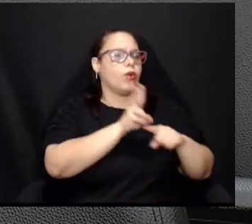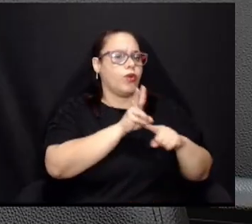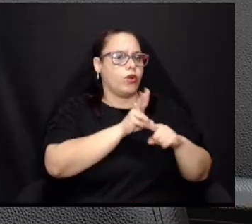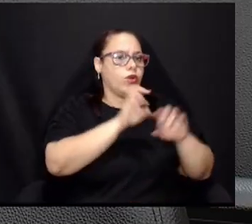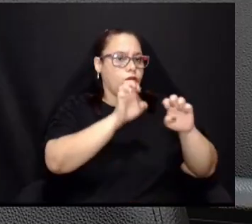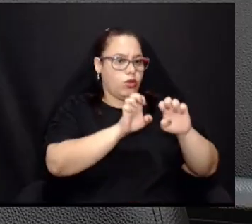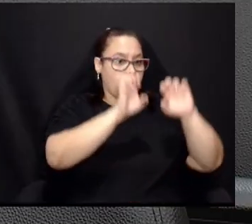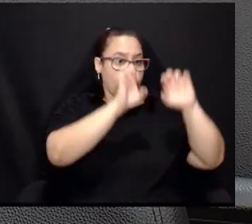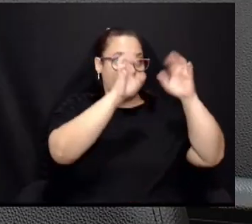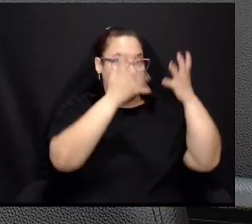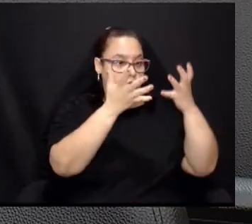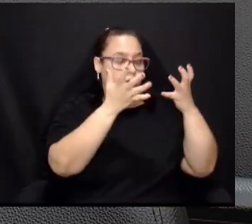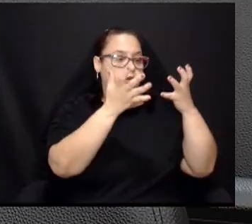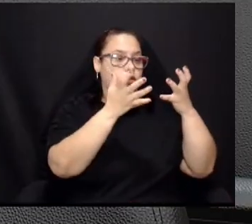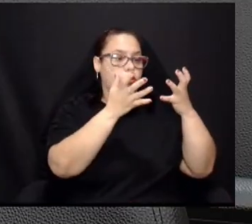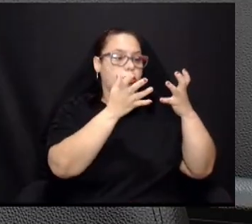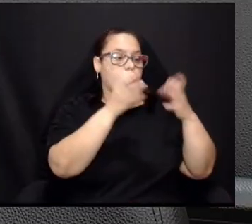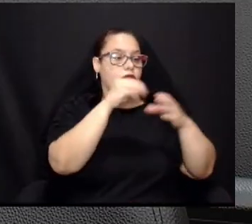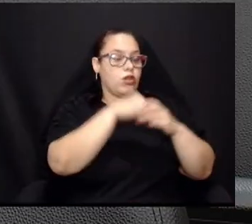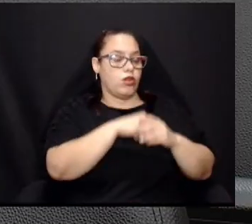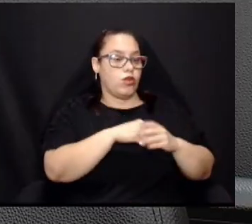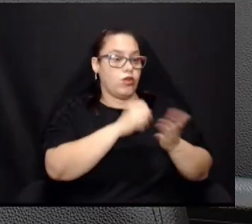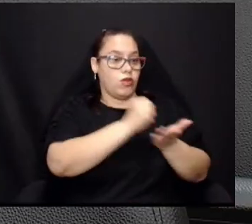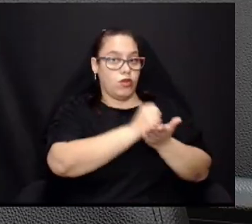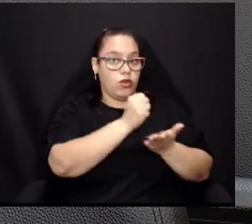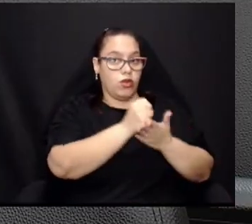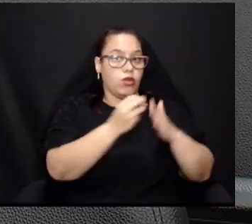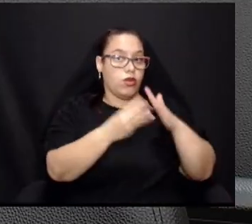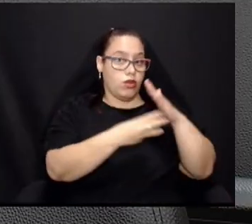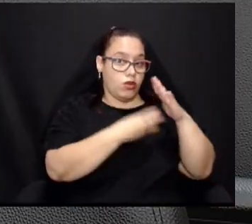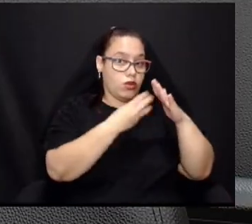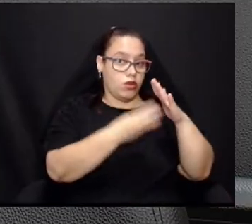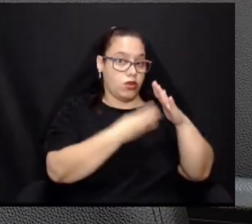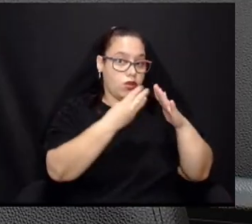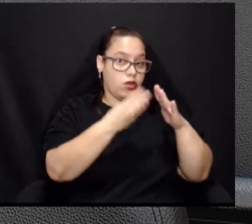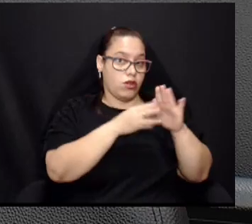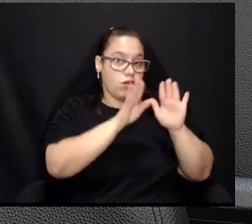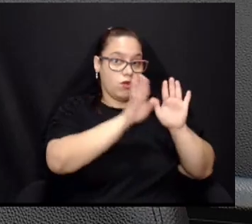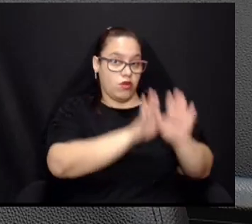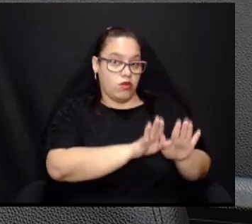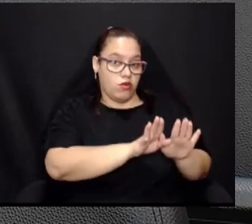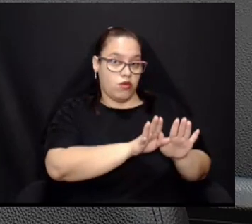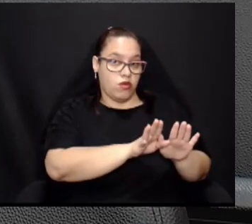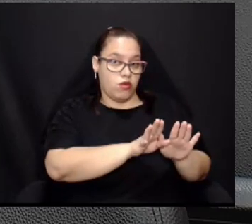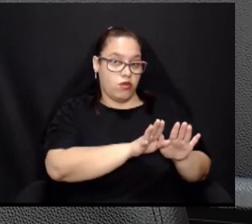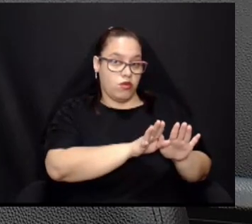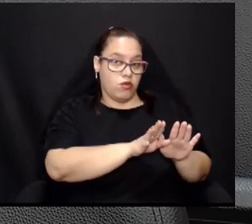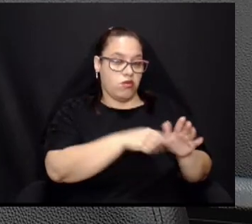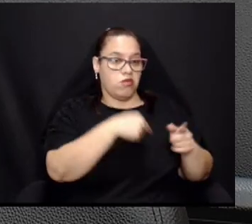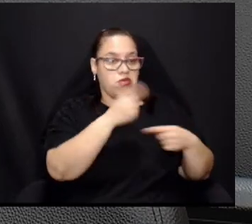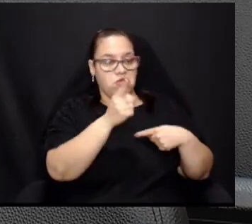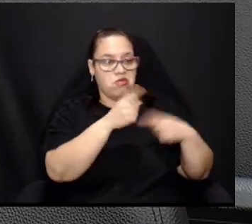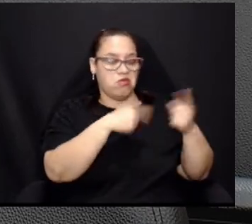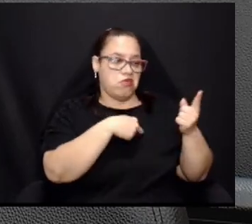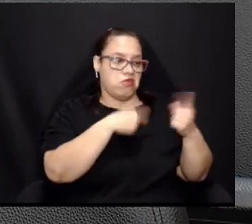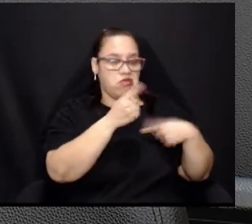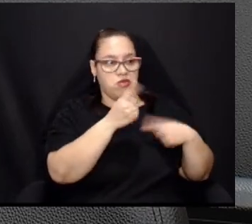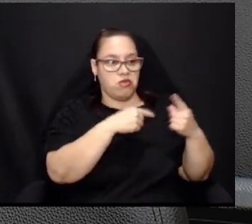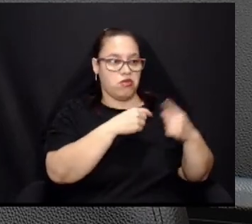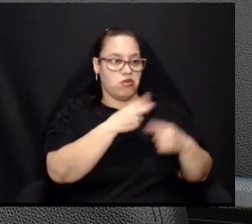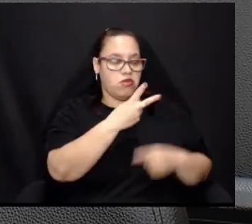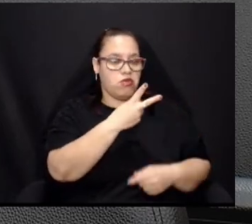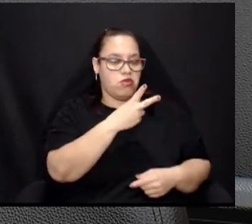casa. Então me contrataram como terceirizado, fiquei entre idas e vindas aí, eu fiquei até